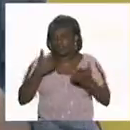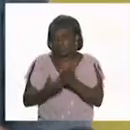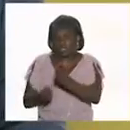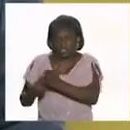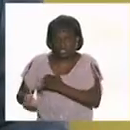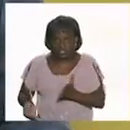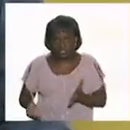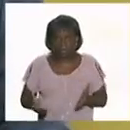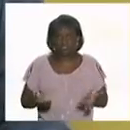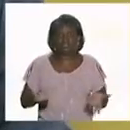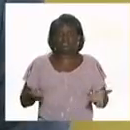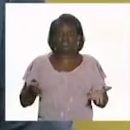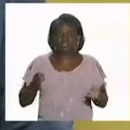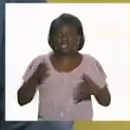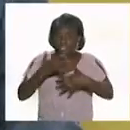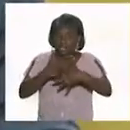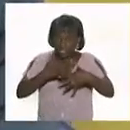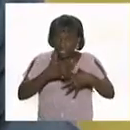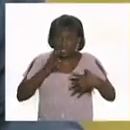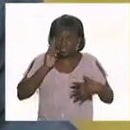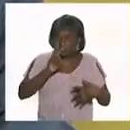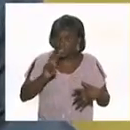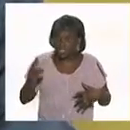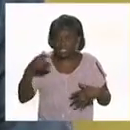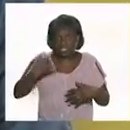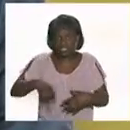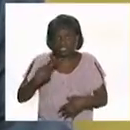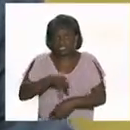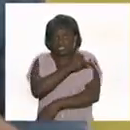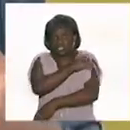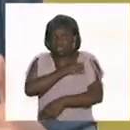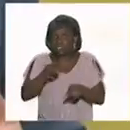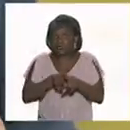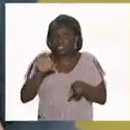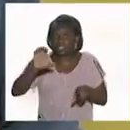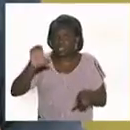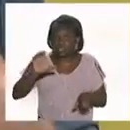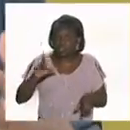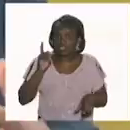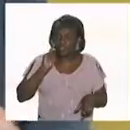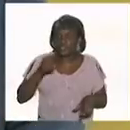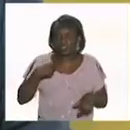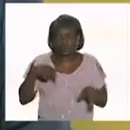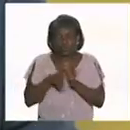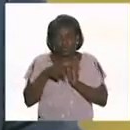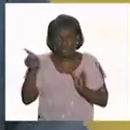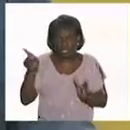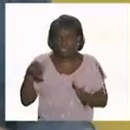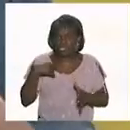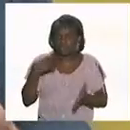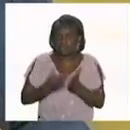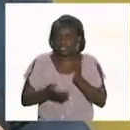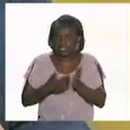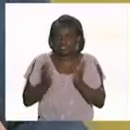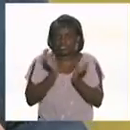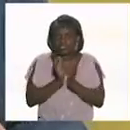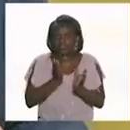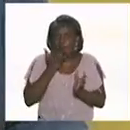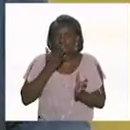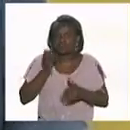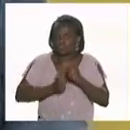mais. Acho que a gente, inclusive, do ponto de vista urbanístico, aqui no Rio de Janeiro, isso em Niterói também é um debate, né? Eu sou de Niterói, temos perdido os